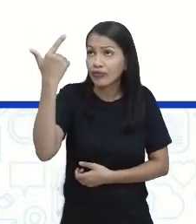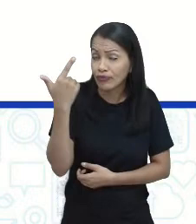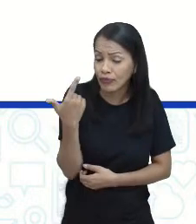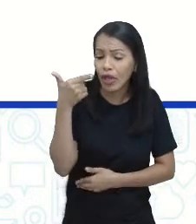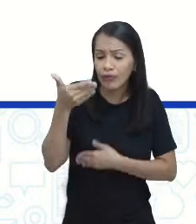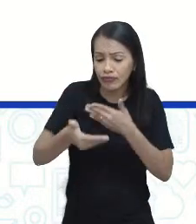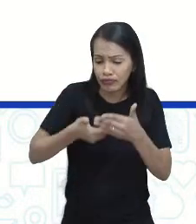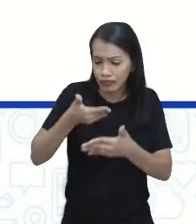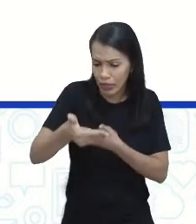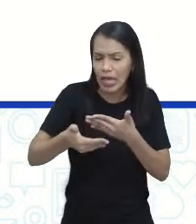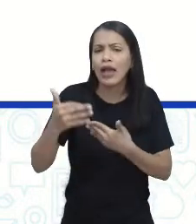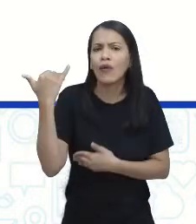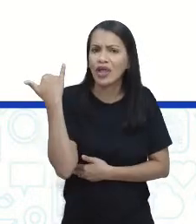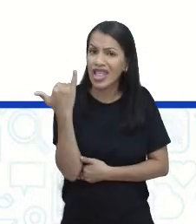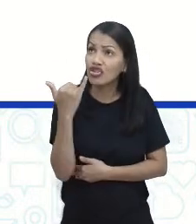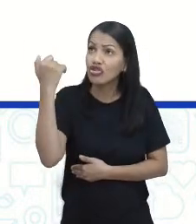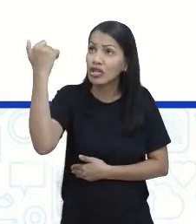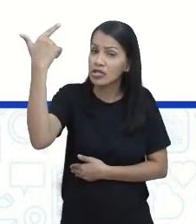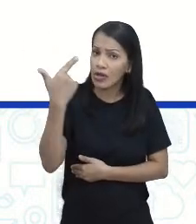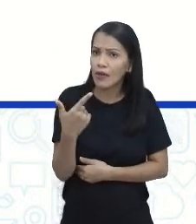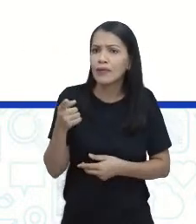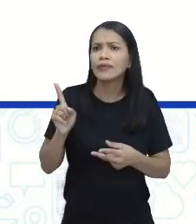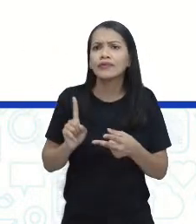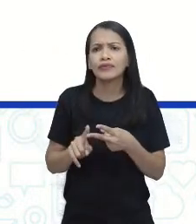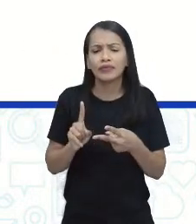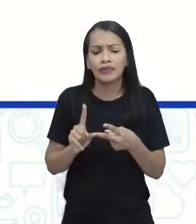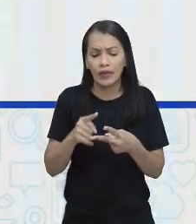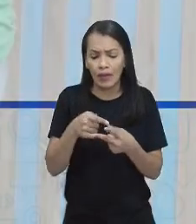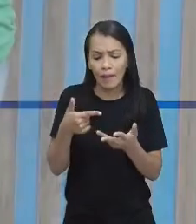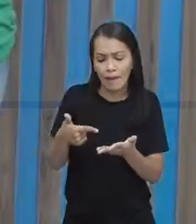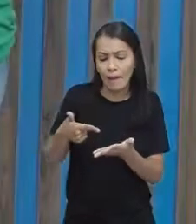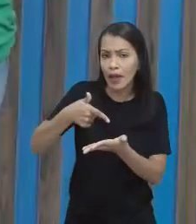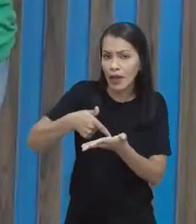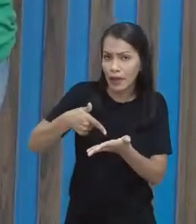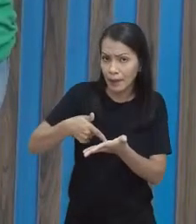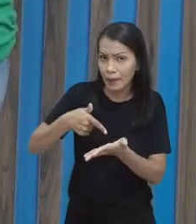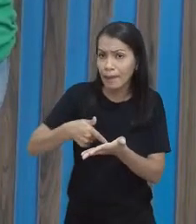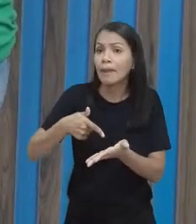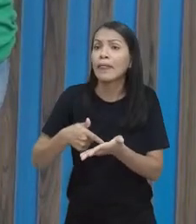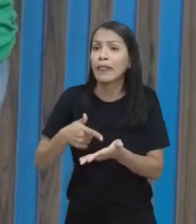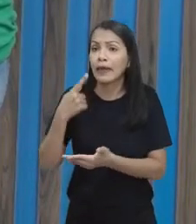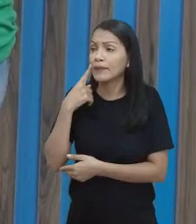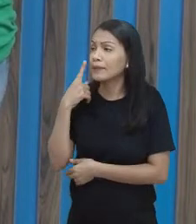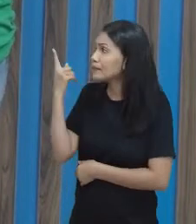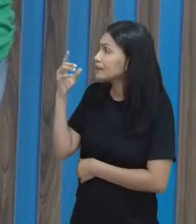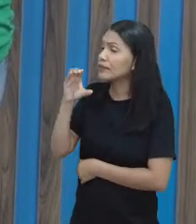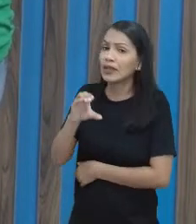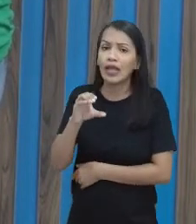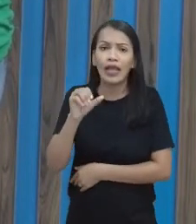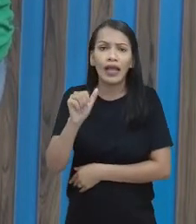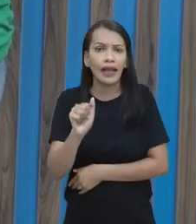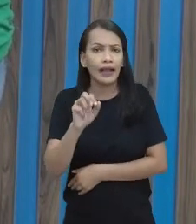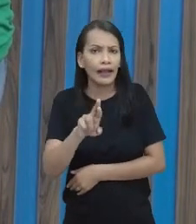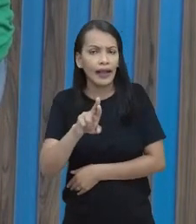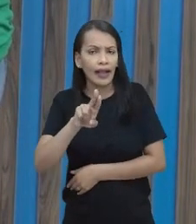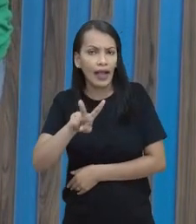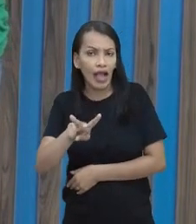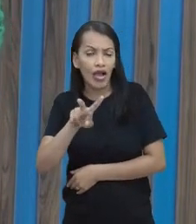o petróleo e o carvão mineral. Dois desses aí, ó, petróleo e carvão mineral, eles